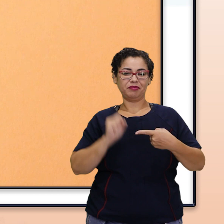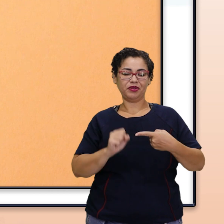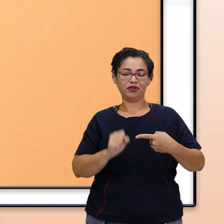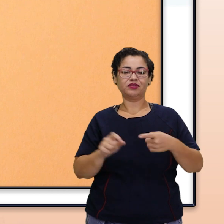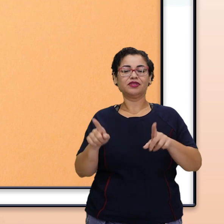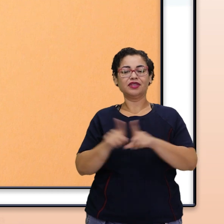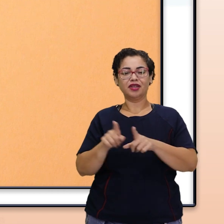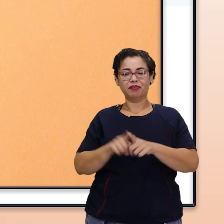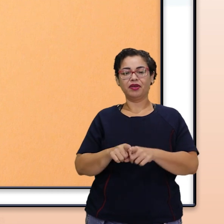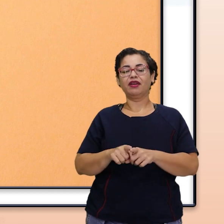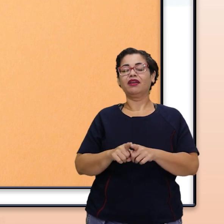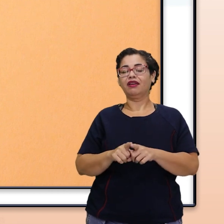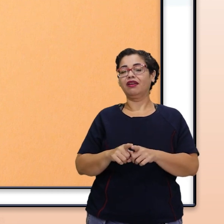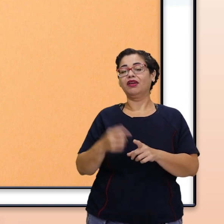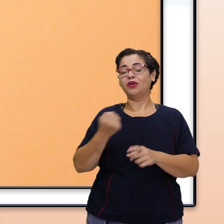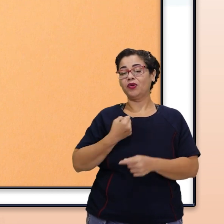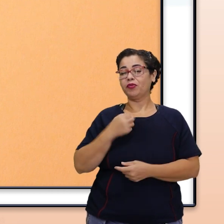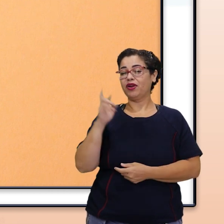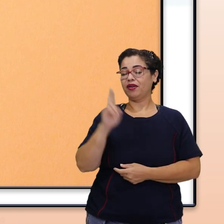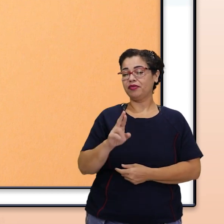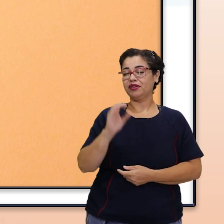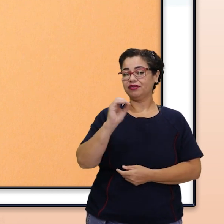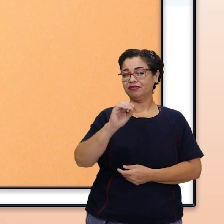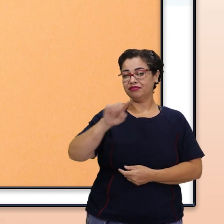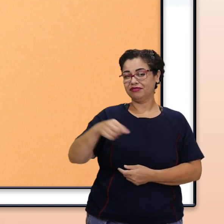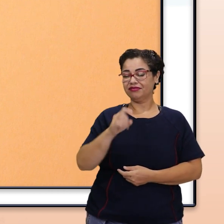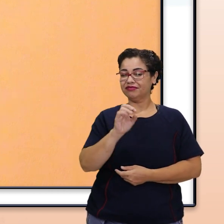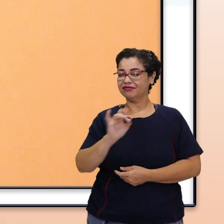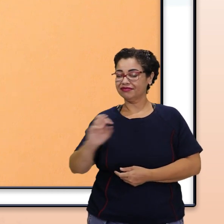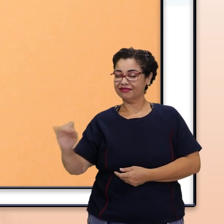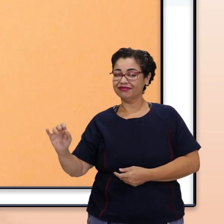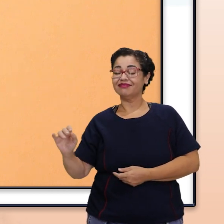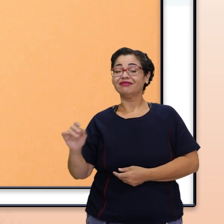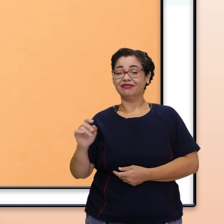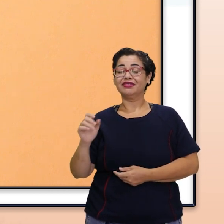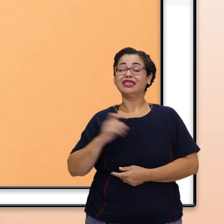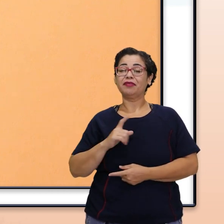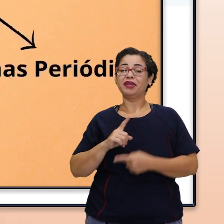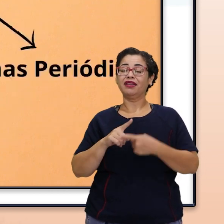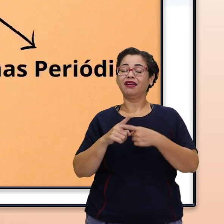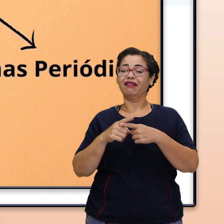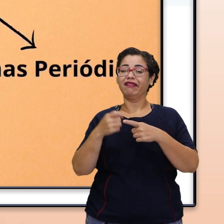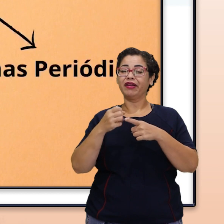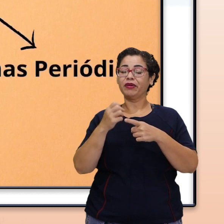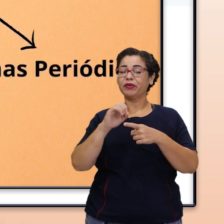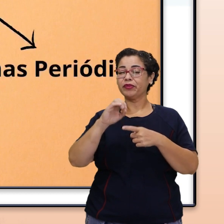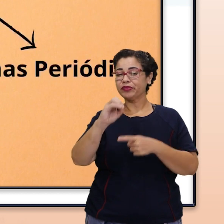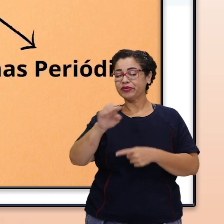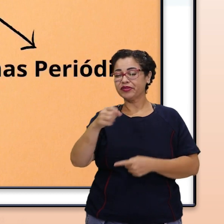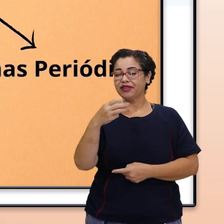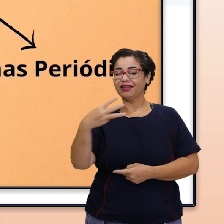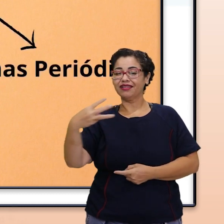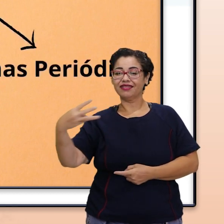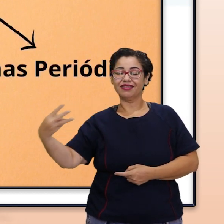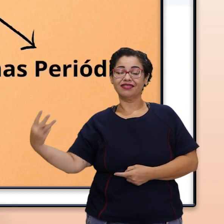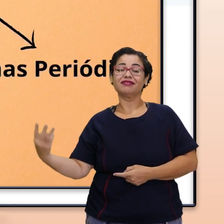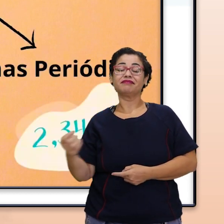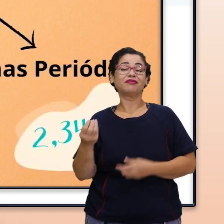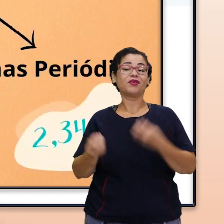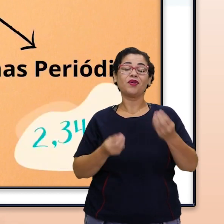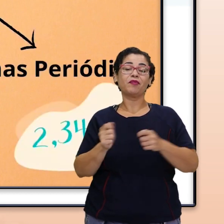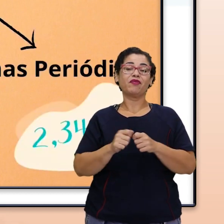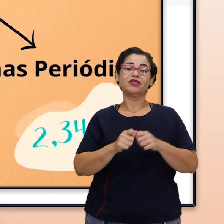eles também podem ser representados como decimal exato e como dízima periódica. Agora, vamos ver como realizar